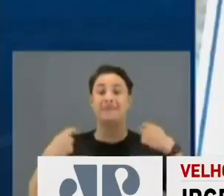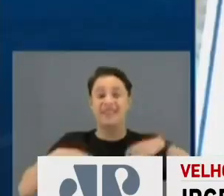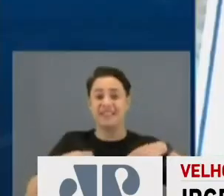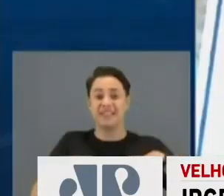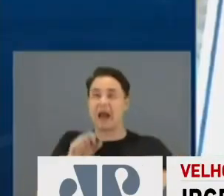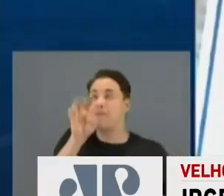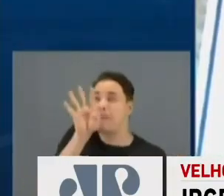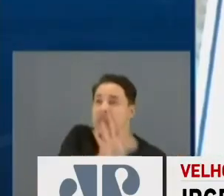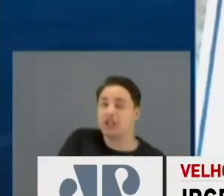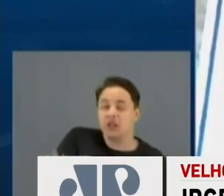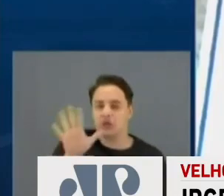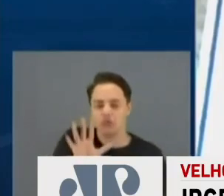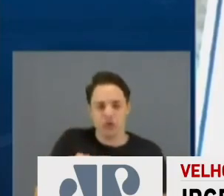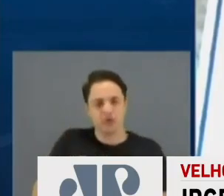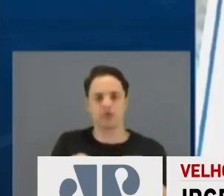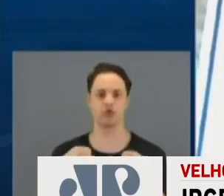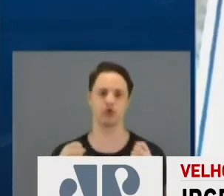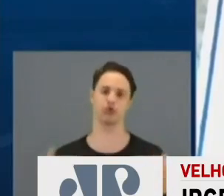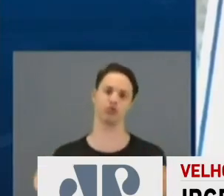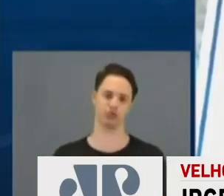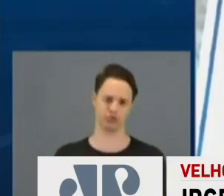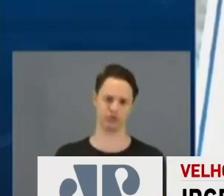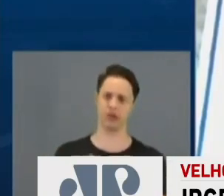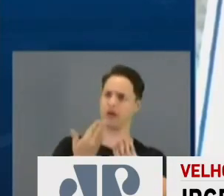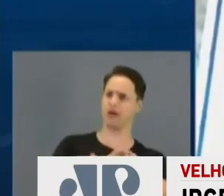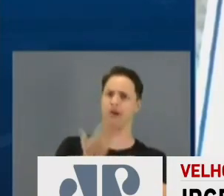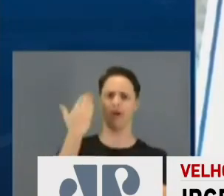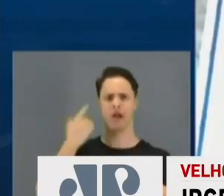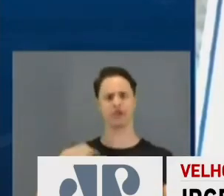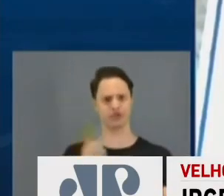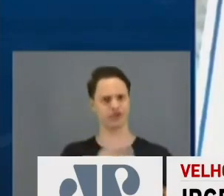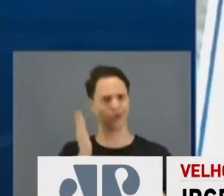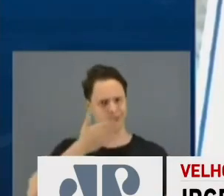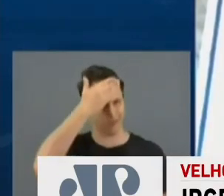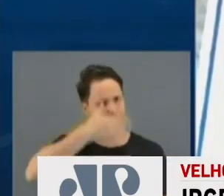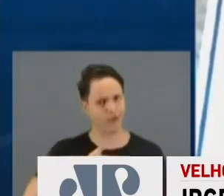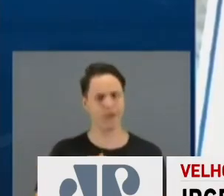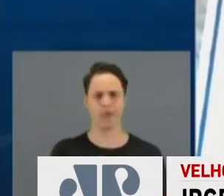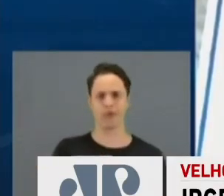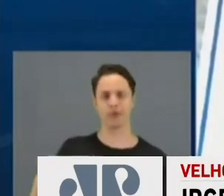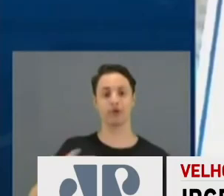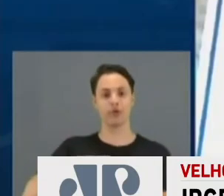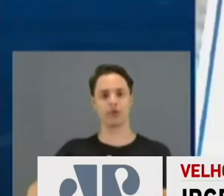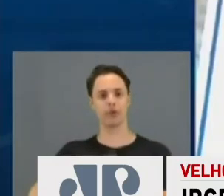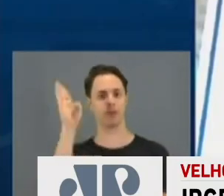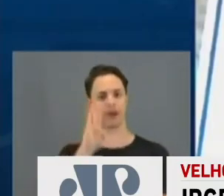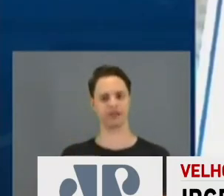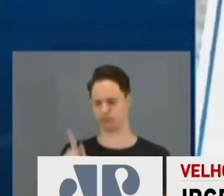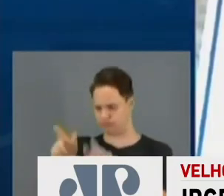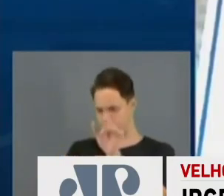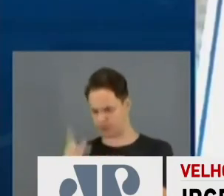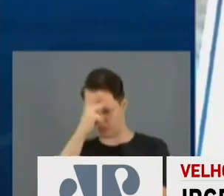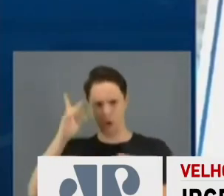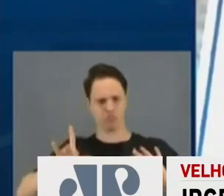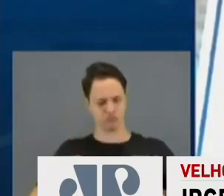tivemos provas históricas de quando a sociedade brasileira se coloca unida num determinado objetivo. A gente é capaz,